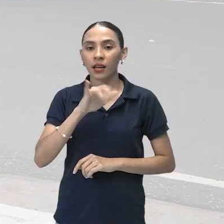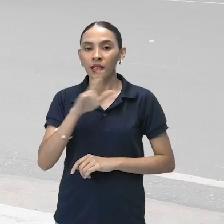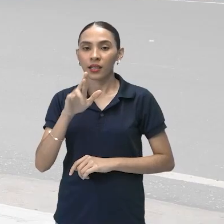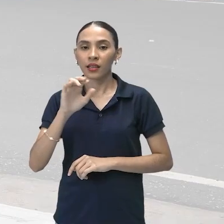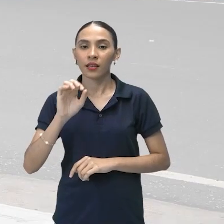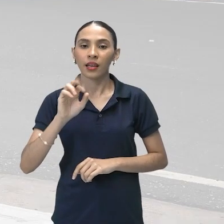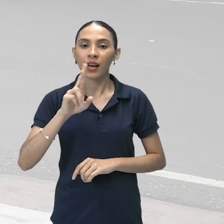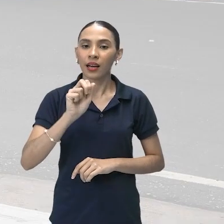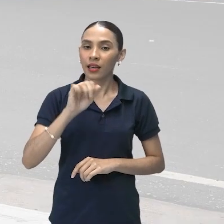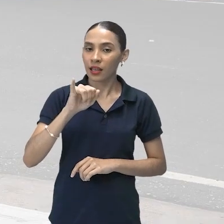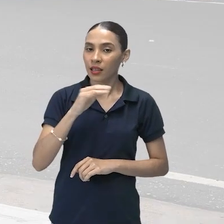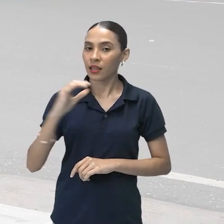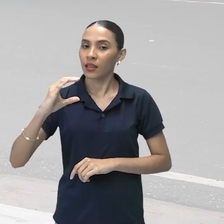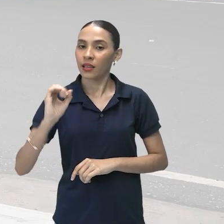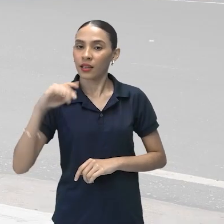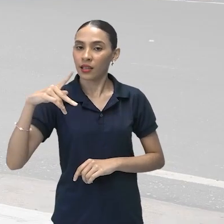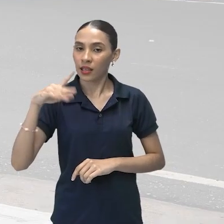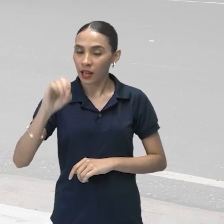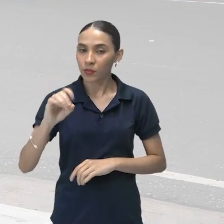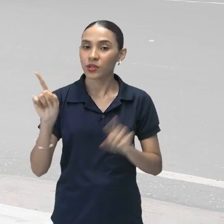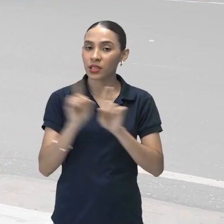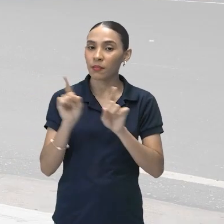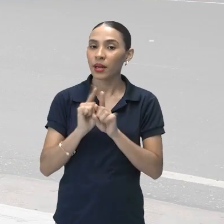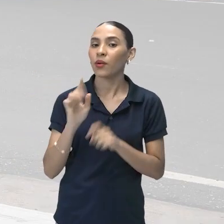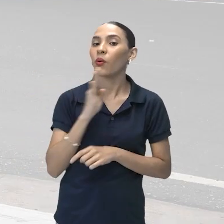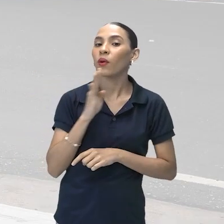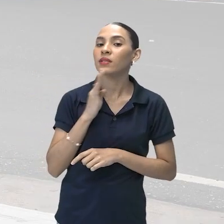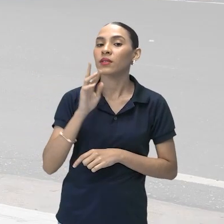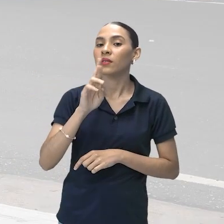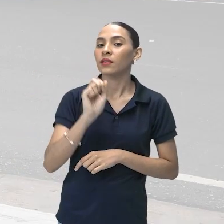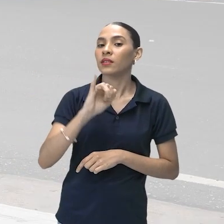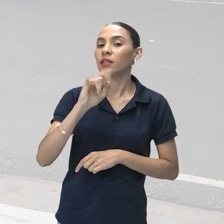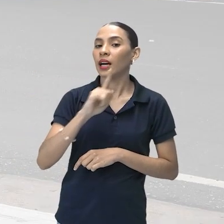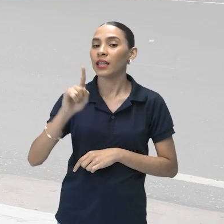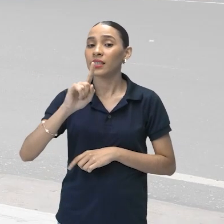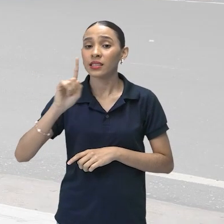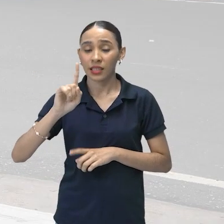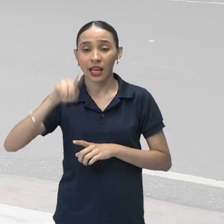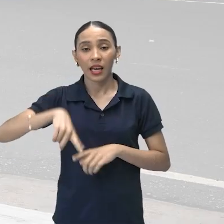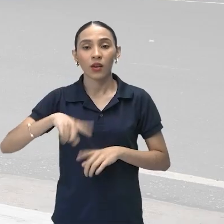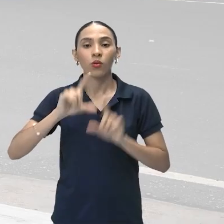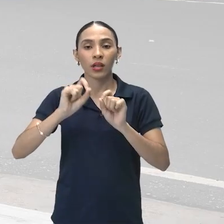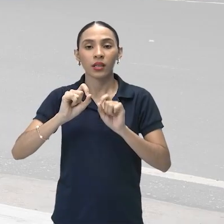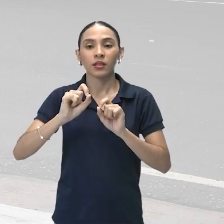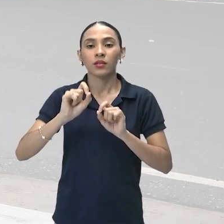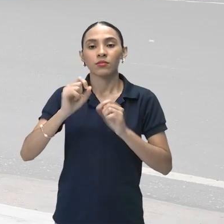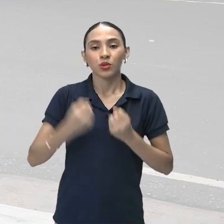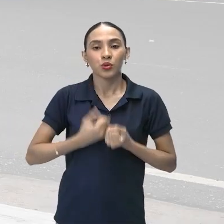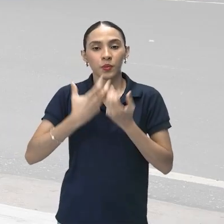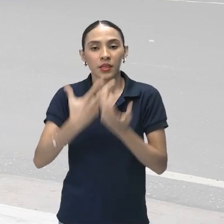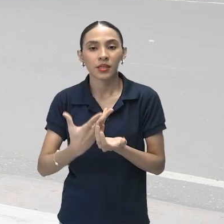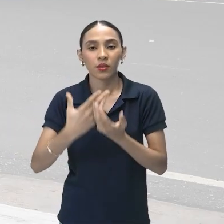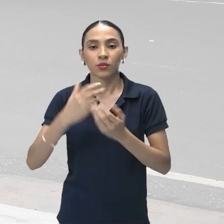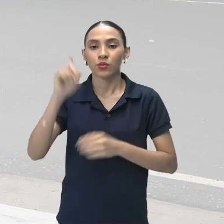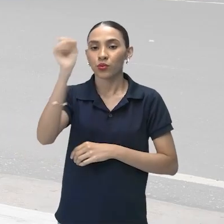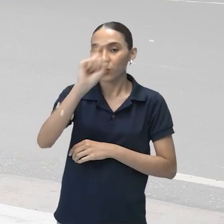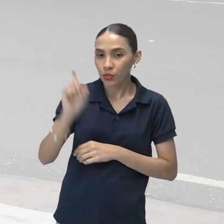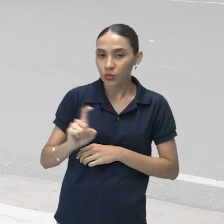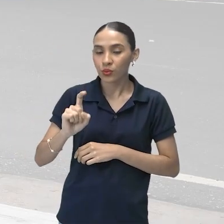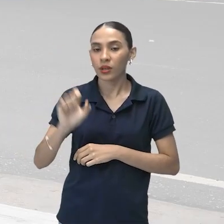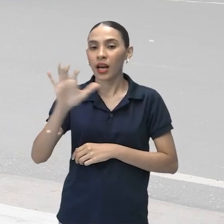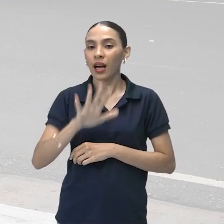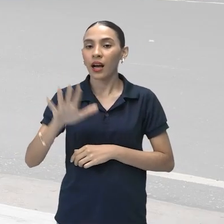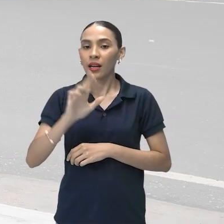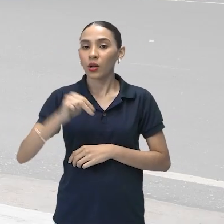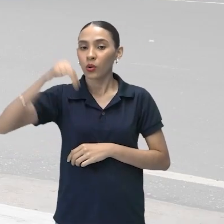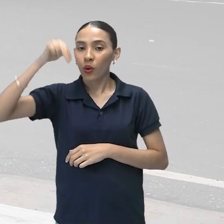Raiz. Desculpa, Ray Campos, conhecido como Raiz. É uma das grandes expressões do grafite na região norte. Nascido